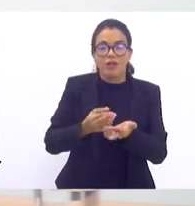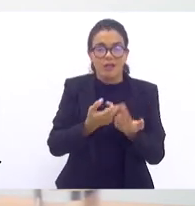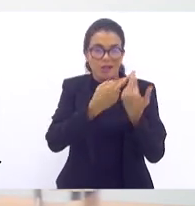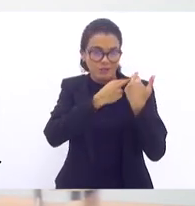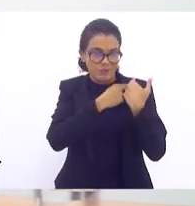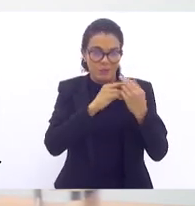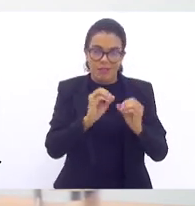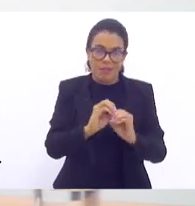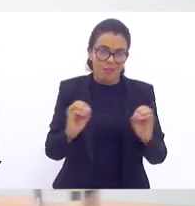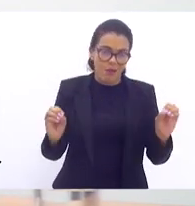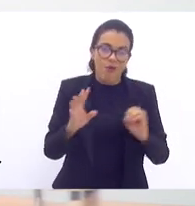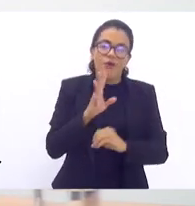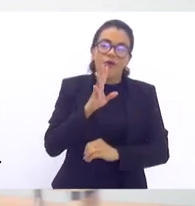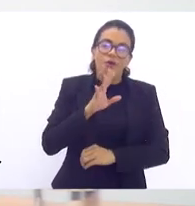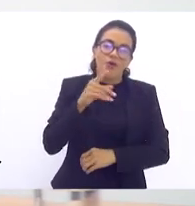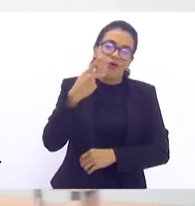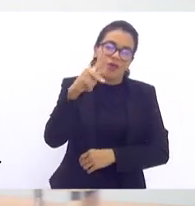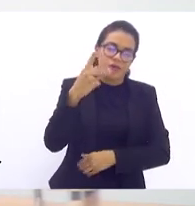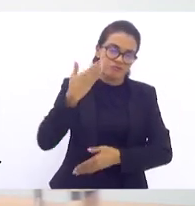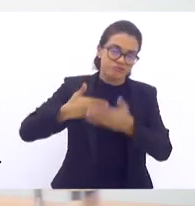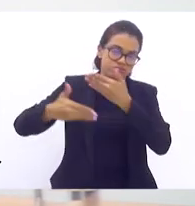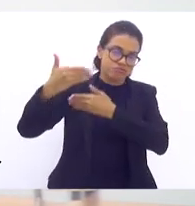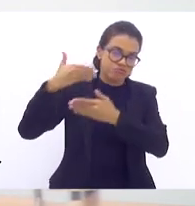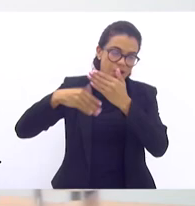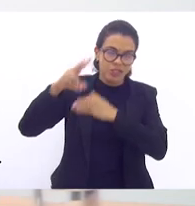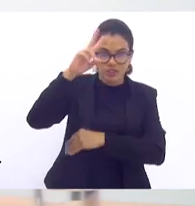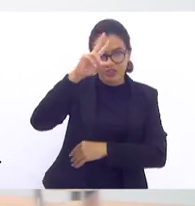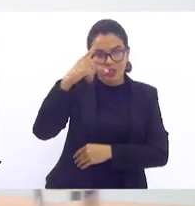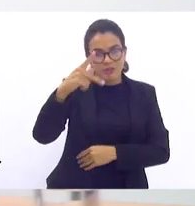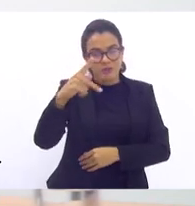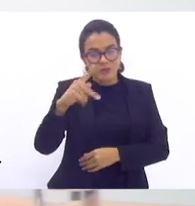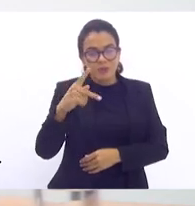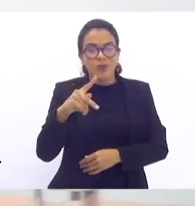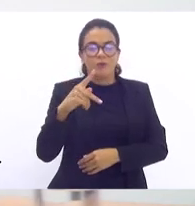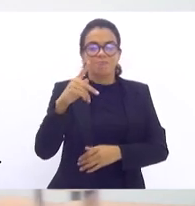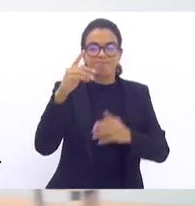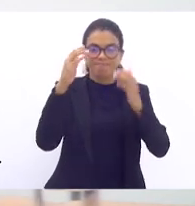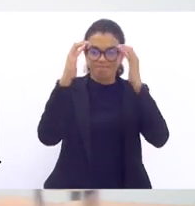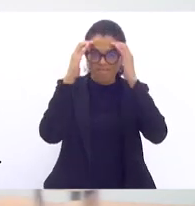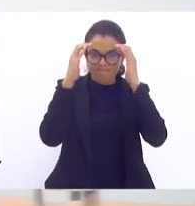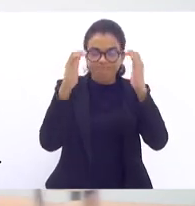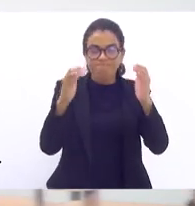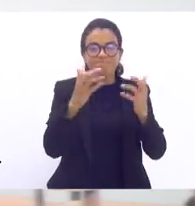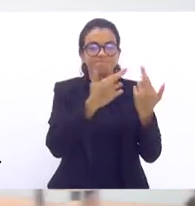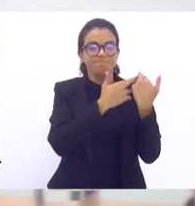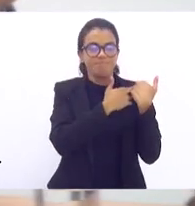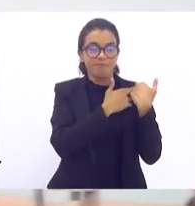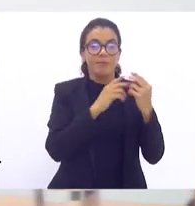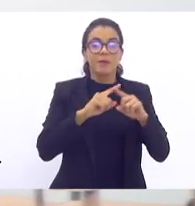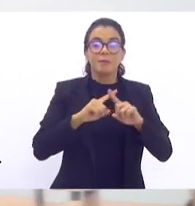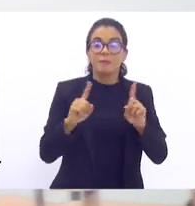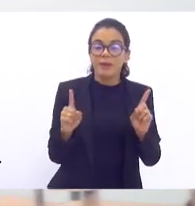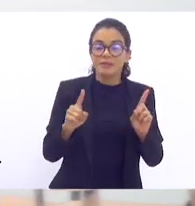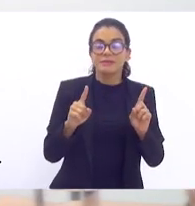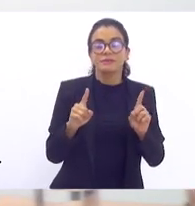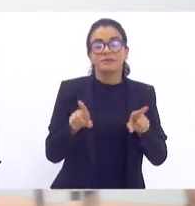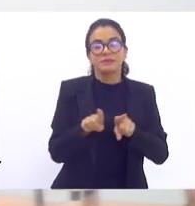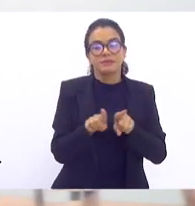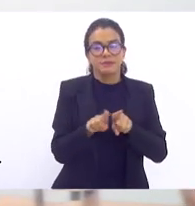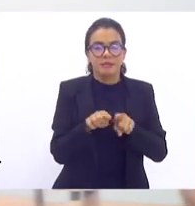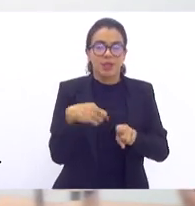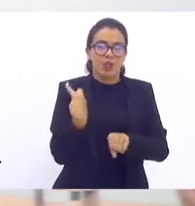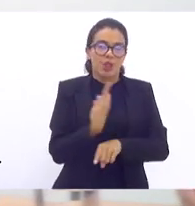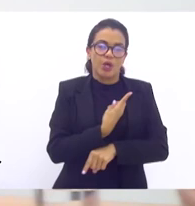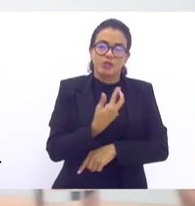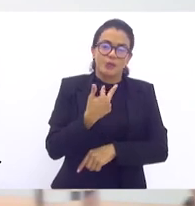conhecendo seu histórico que sempre foi um histórico de responsabilidade com a questão fiscal mas também não